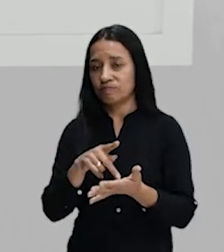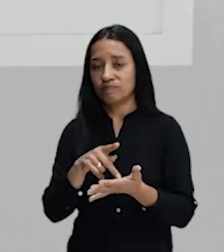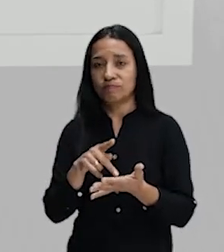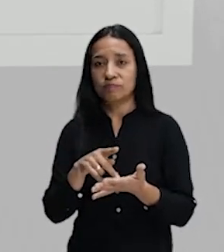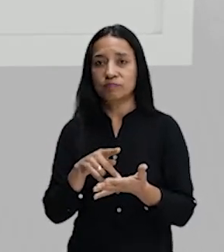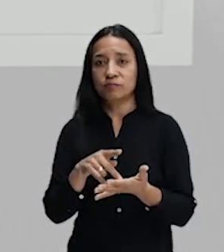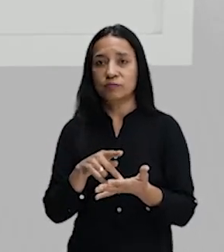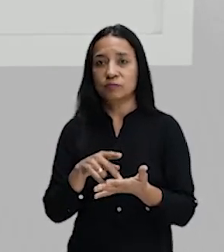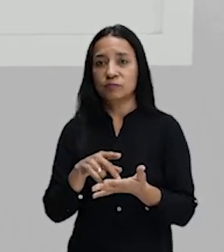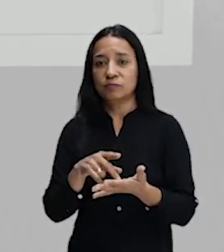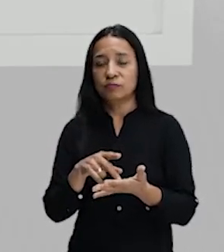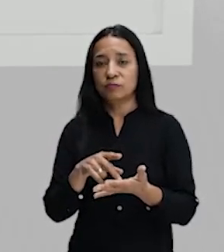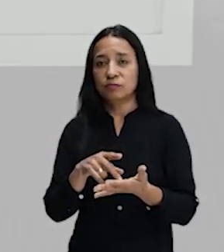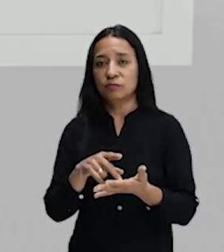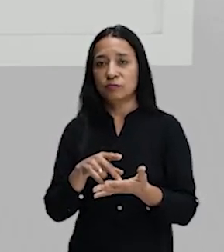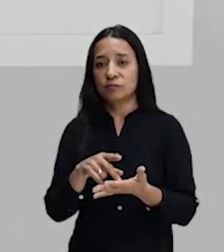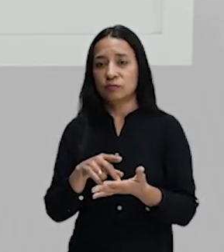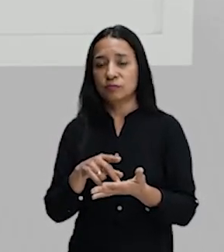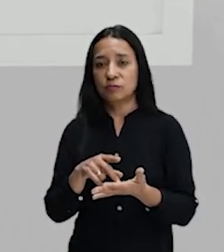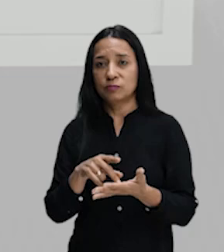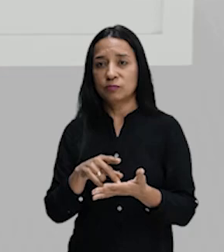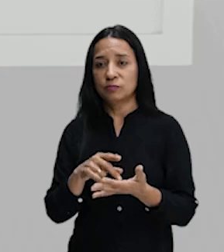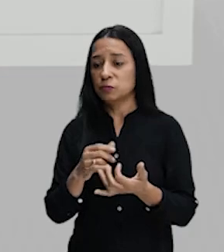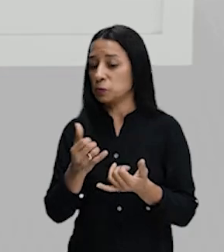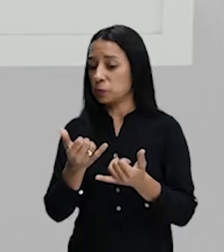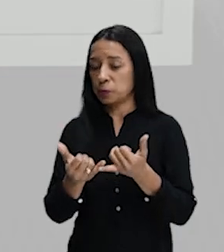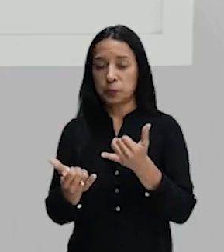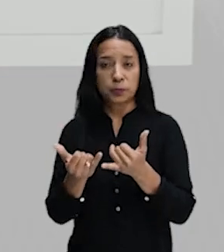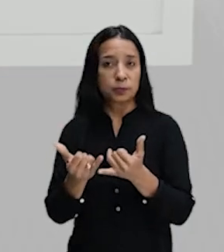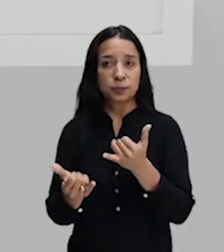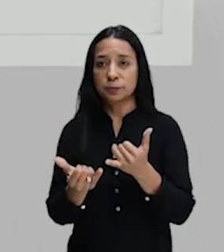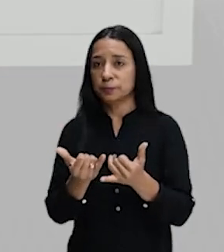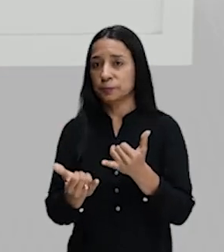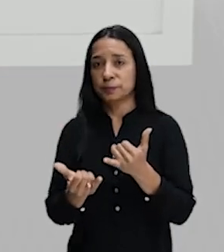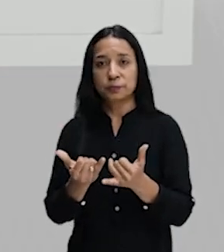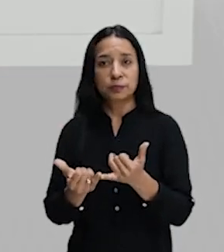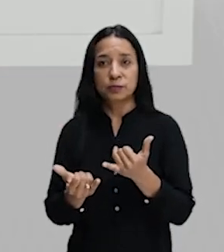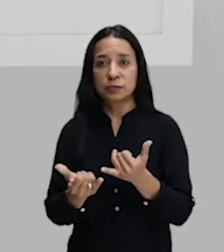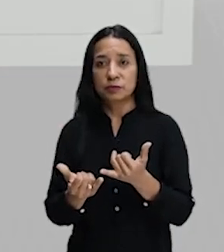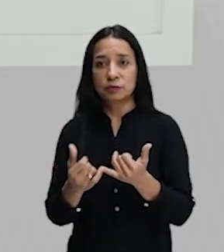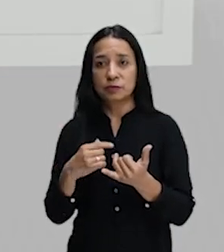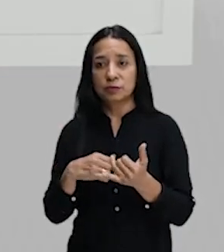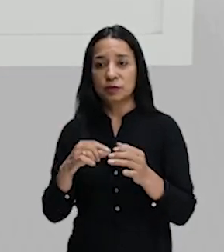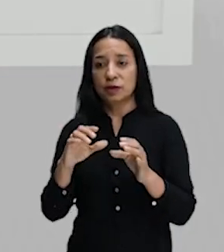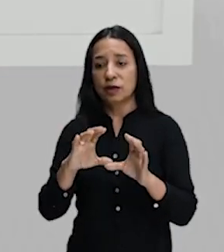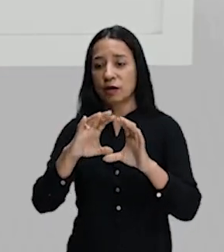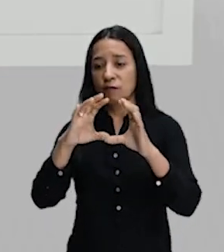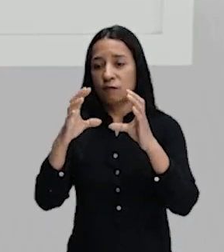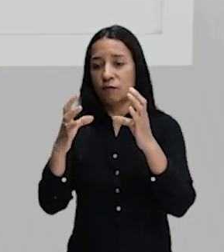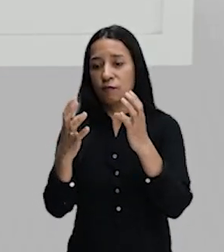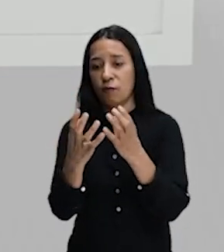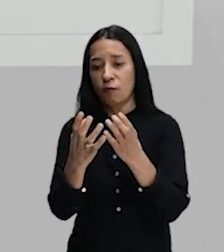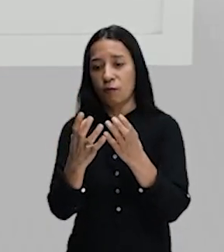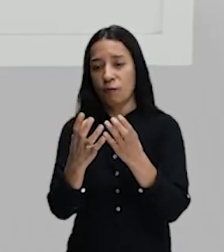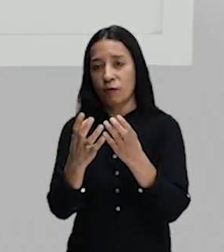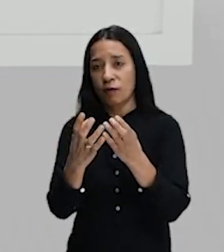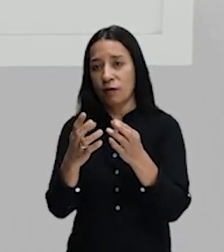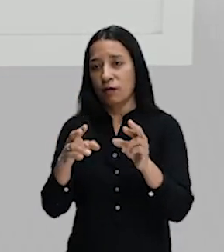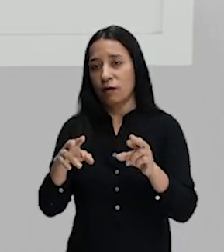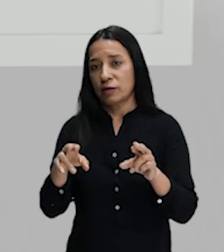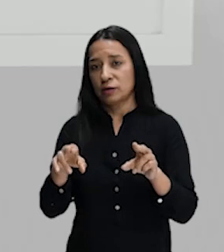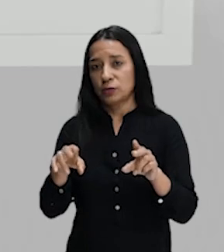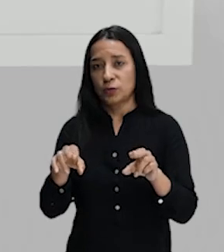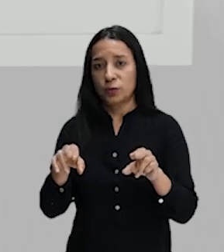a bússola tem uma configuração, não é parecida. A bússola ela tem a configuração igual a essa daqui. Porque